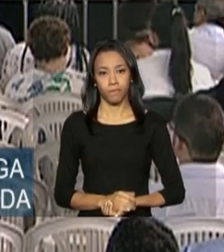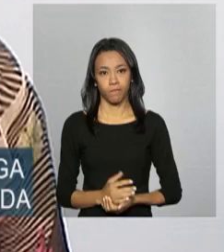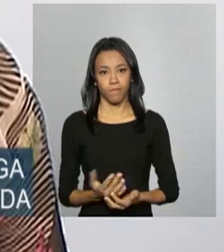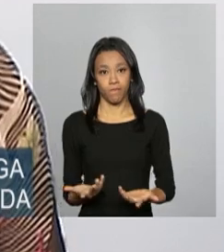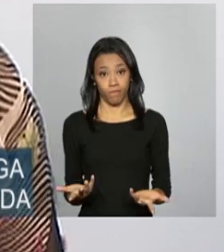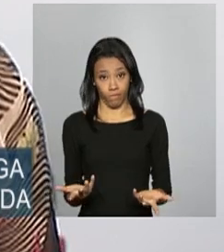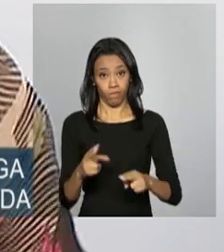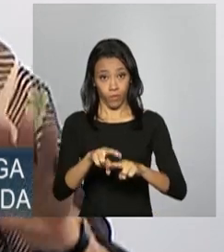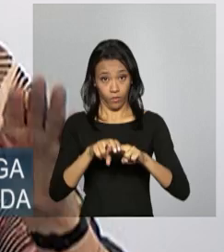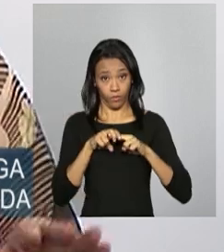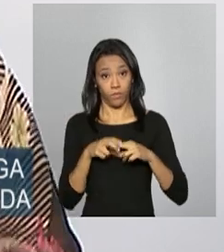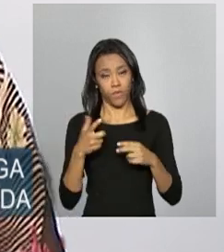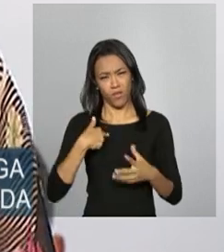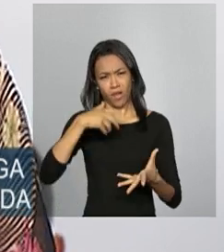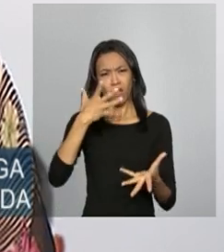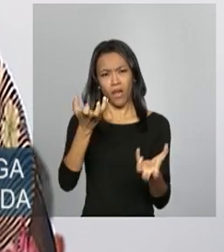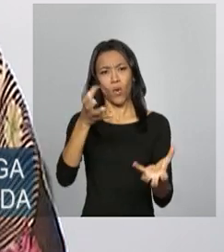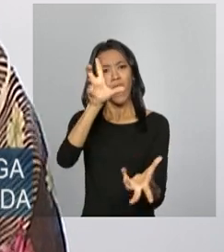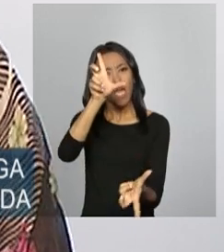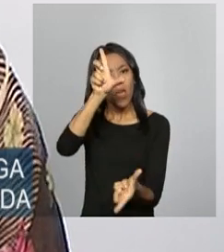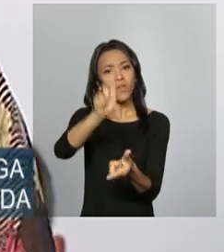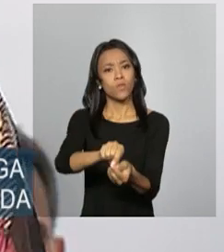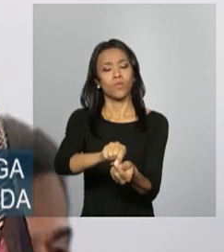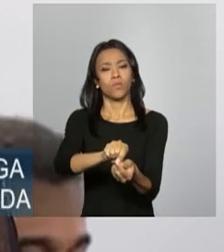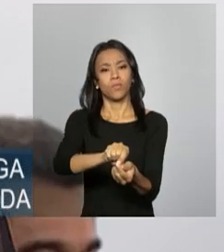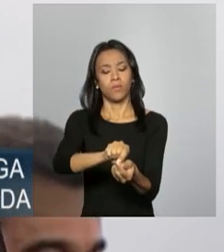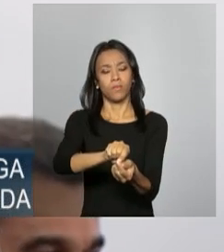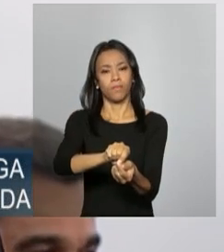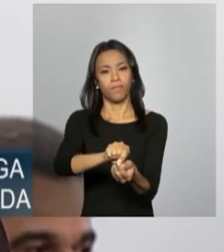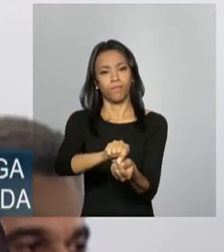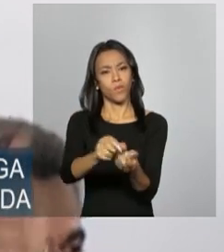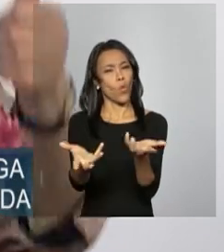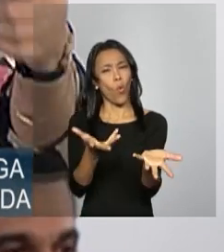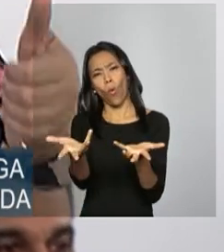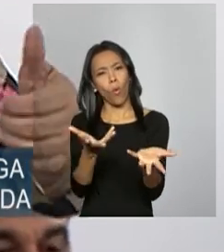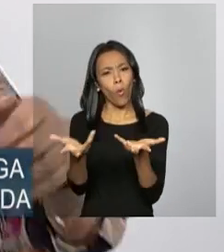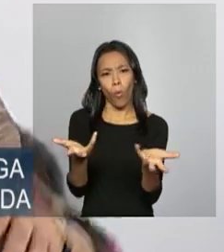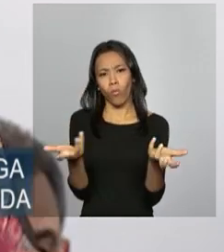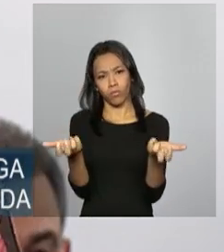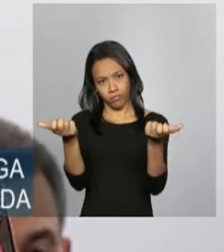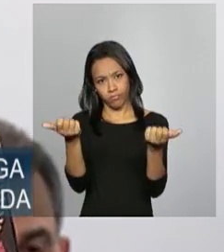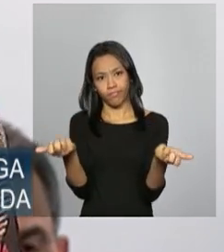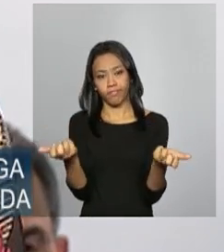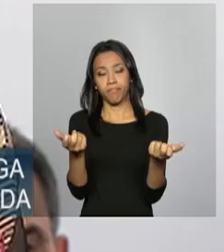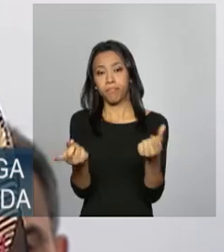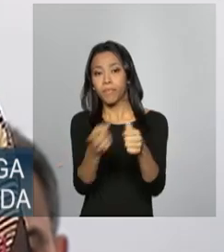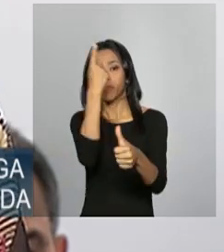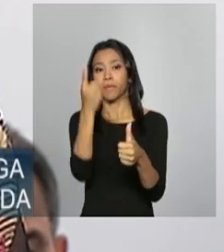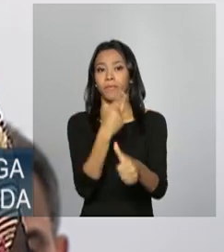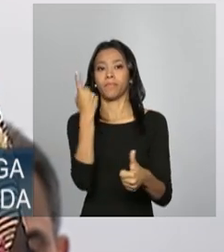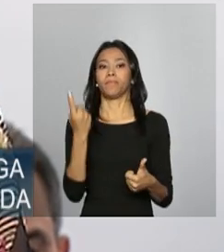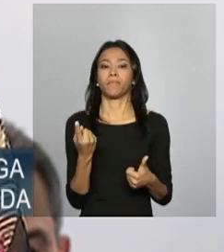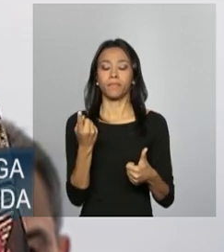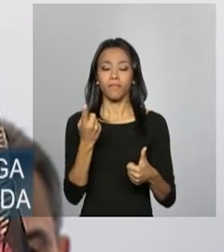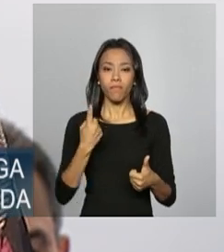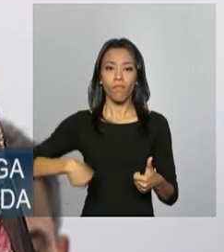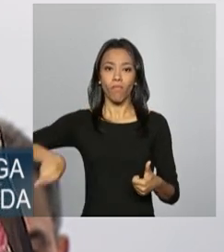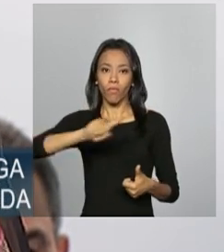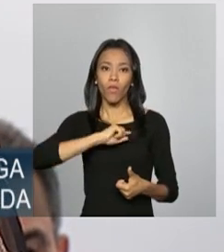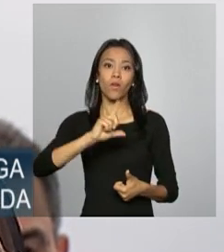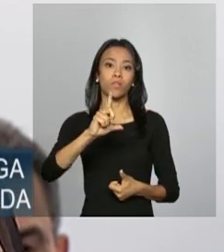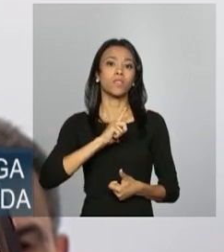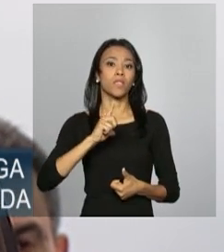Portanto, eu queria resumir aqui em que pé as coisas estão. Primeiro, nós temos